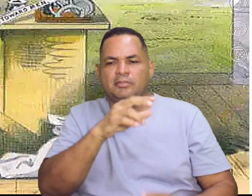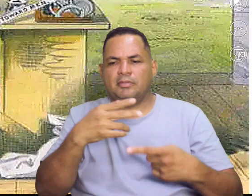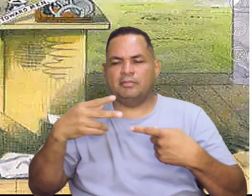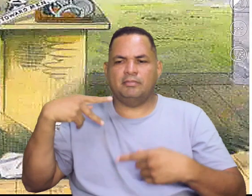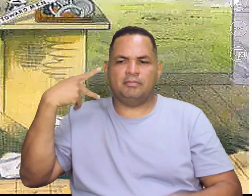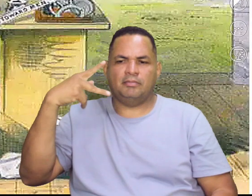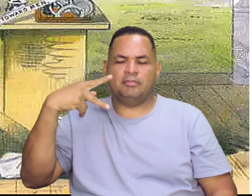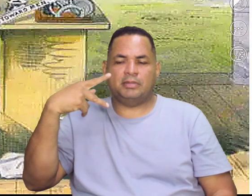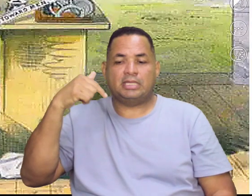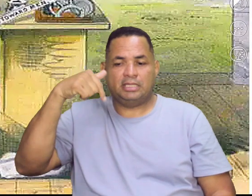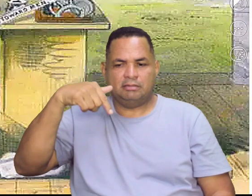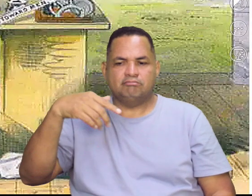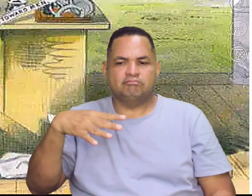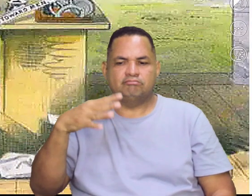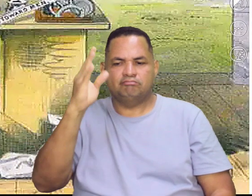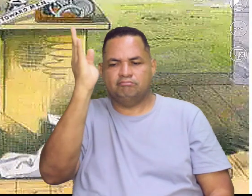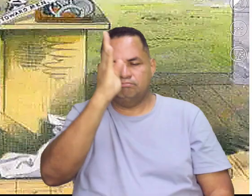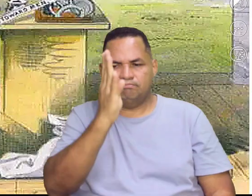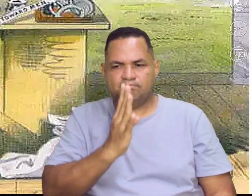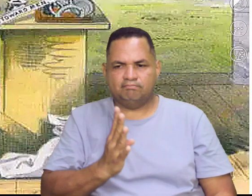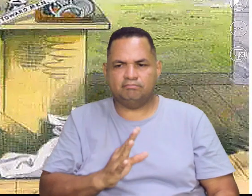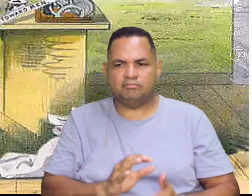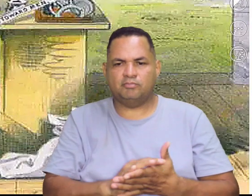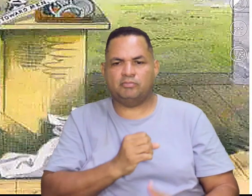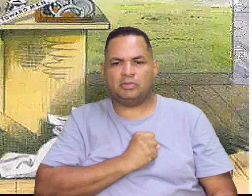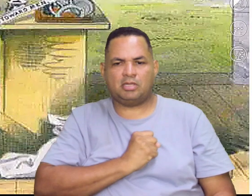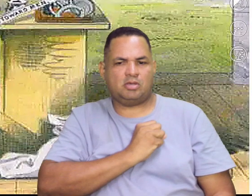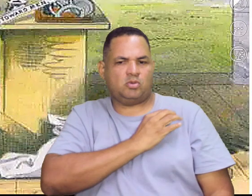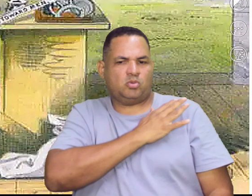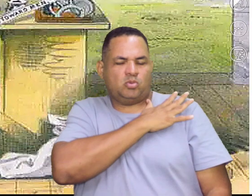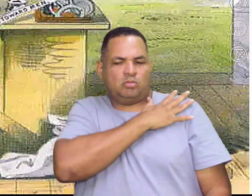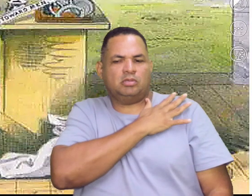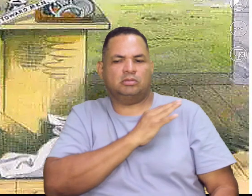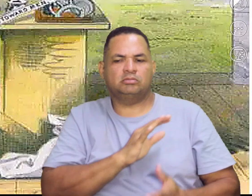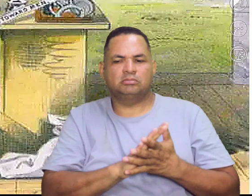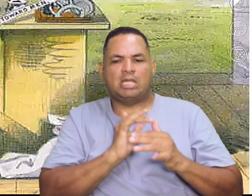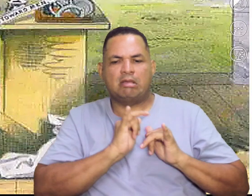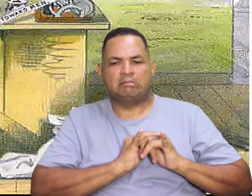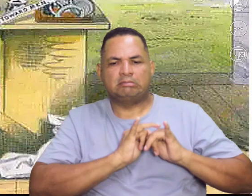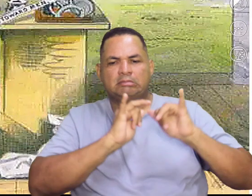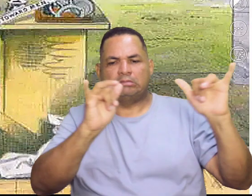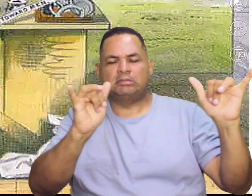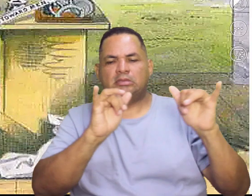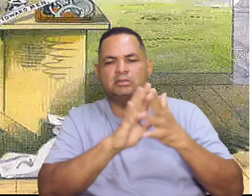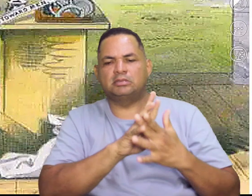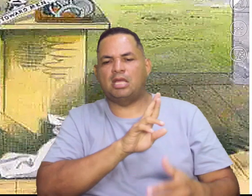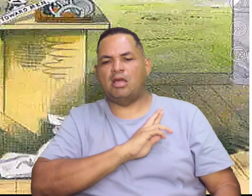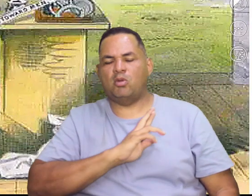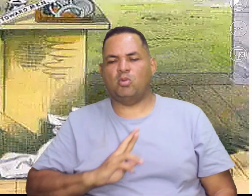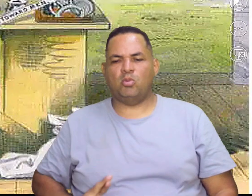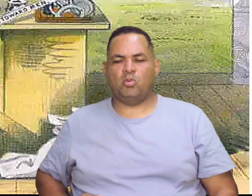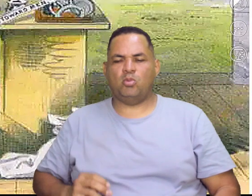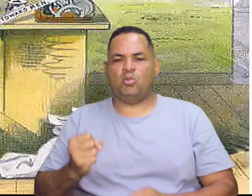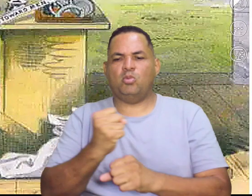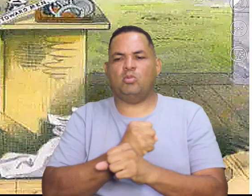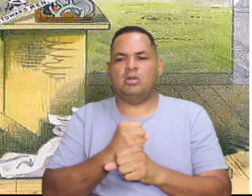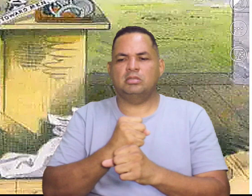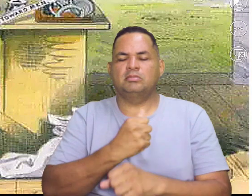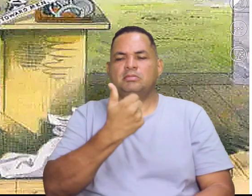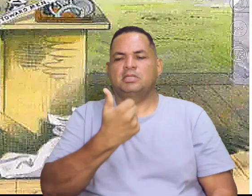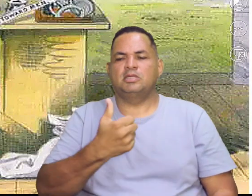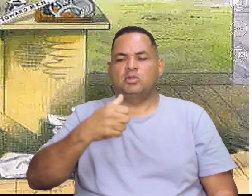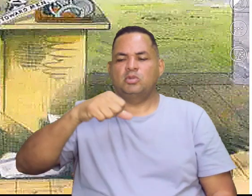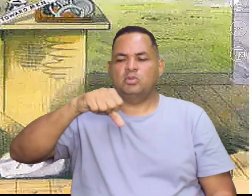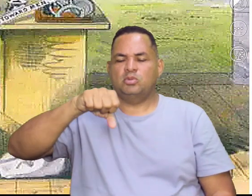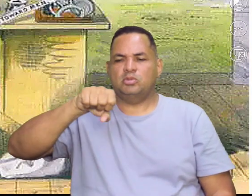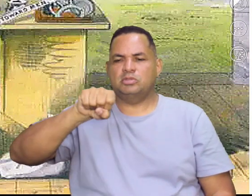fortemente o Brasil, pessoal. Os militares aqui, quando foi proclamada a República em 1889,